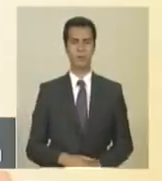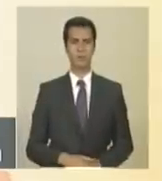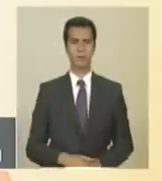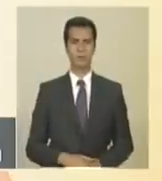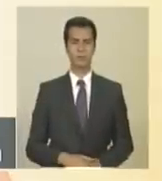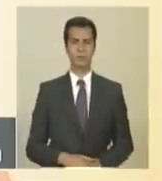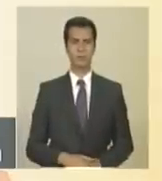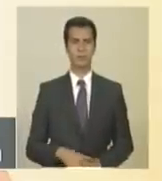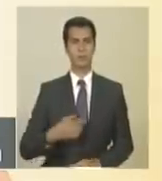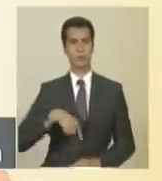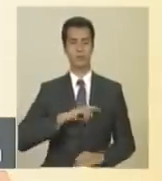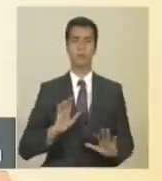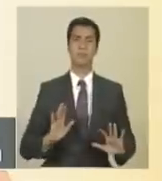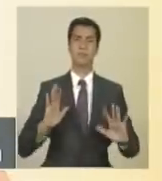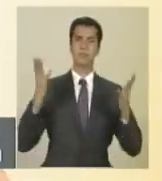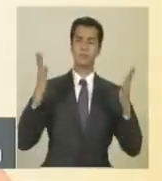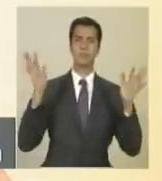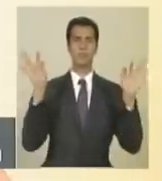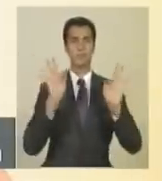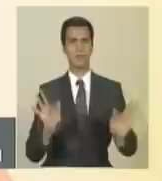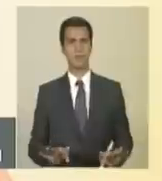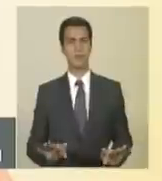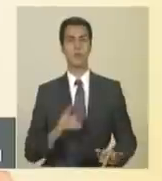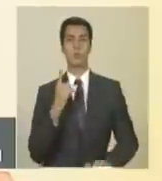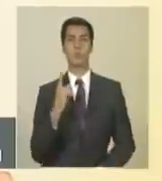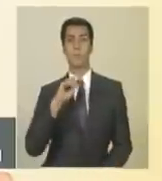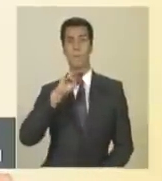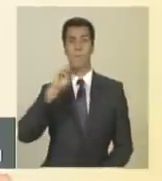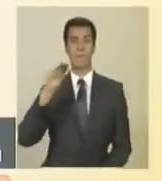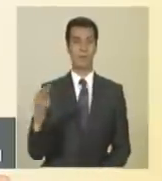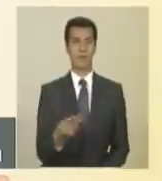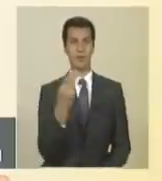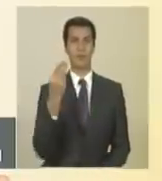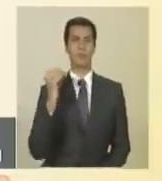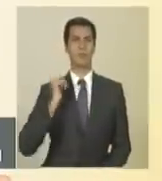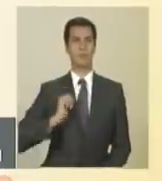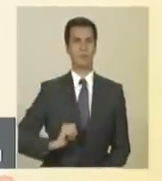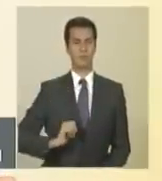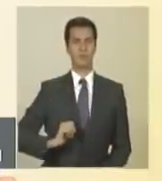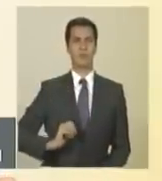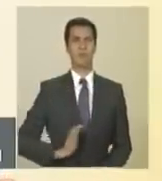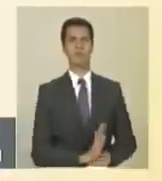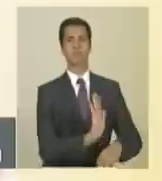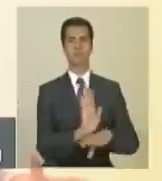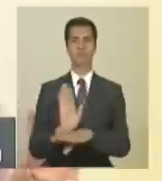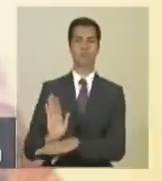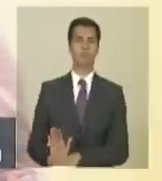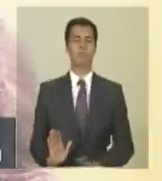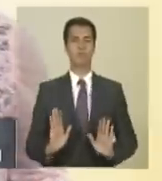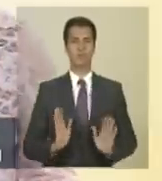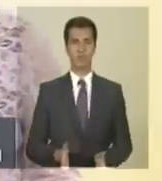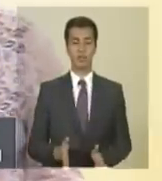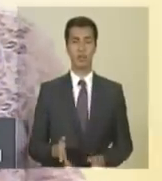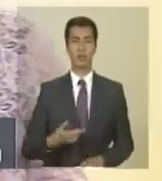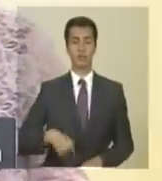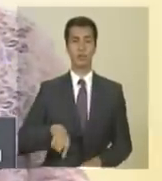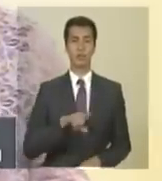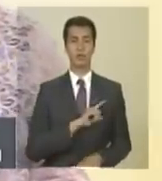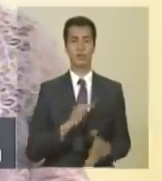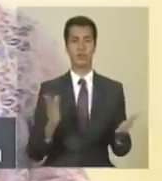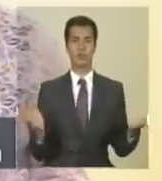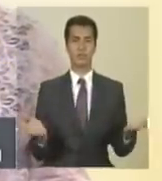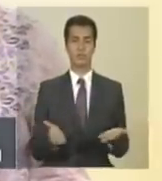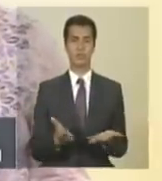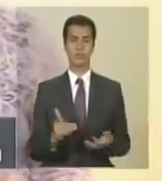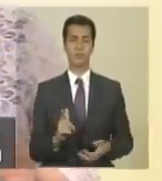destacar, celebrar e comemorar esse 1 milhão de bolsas concedidas, nós estamos